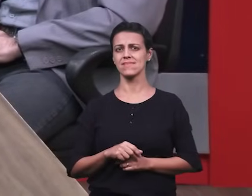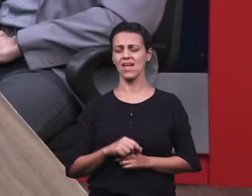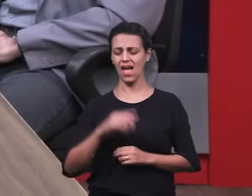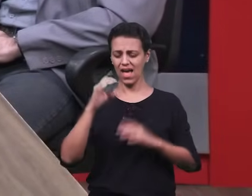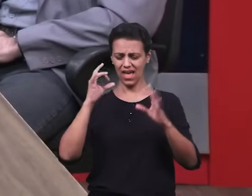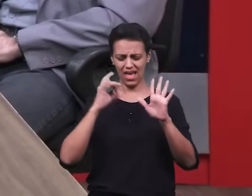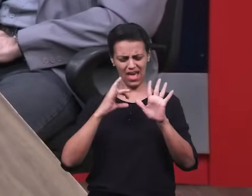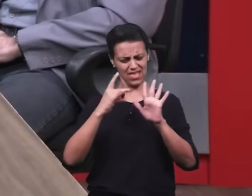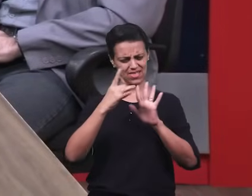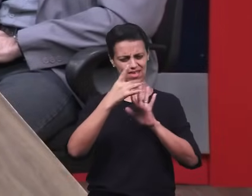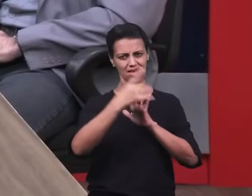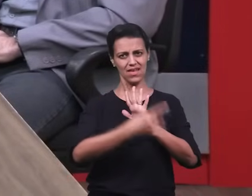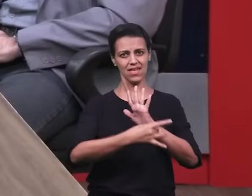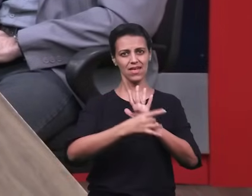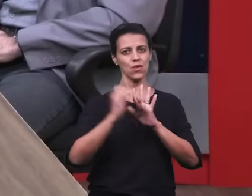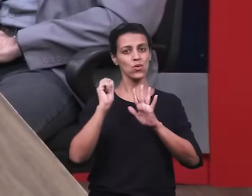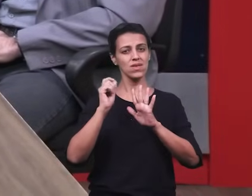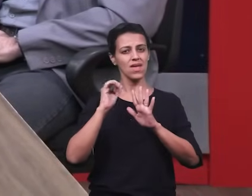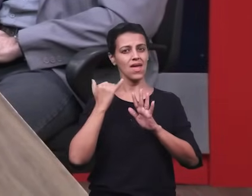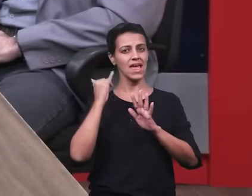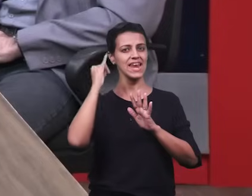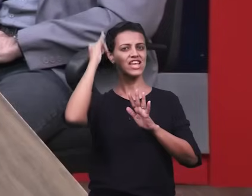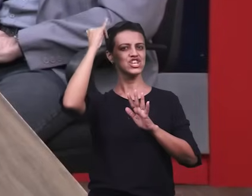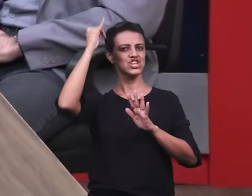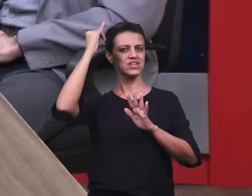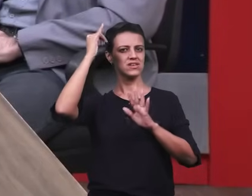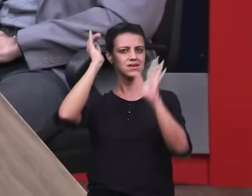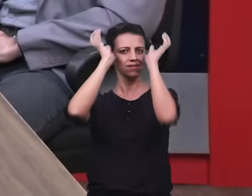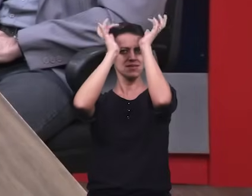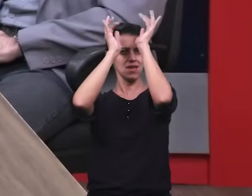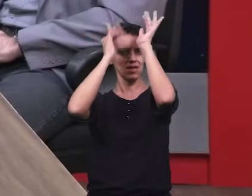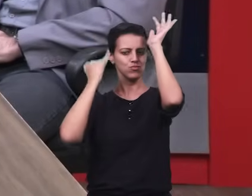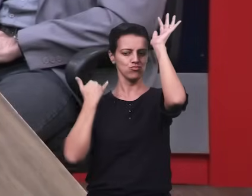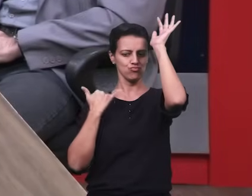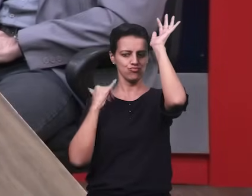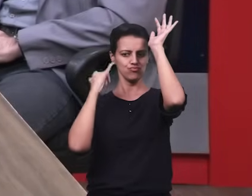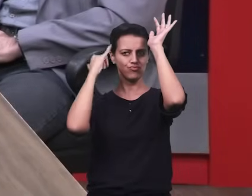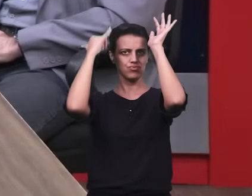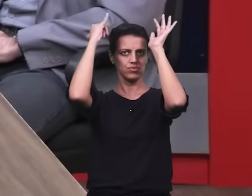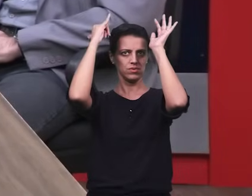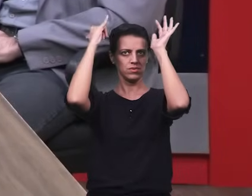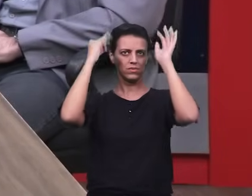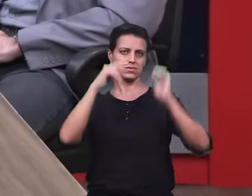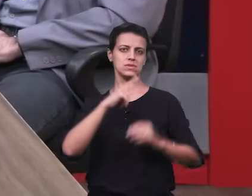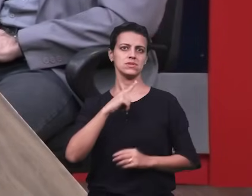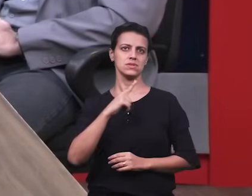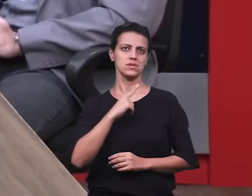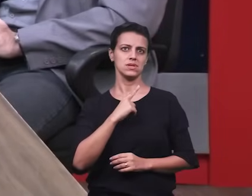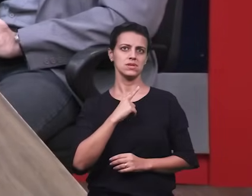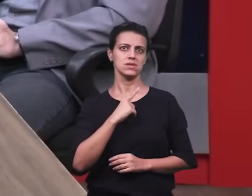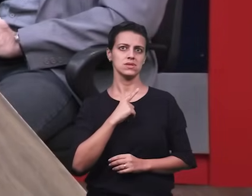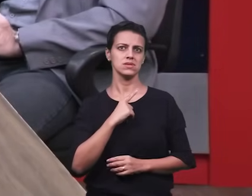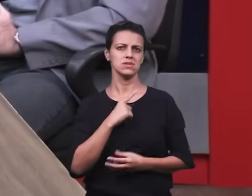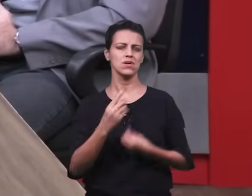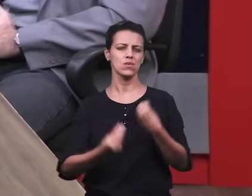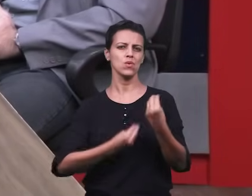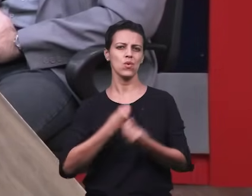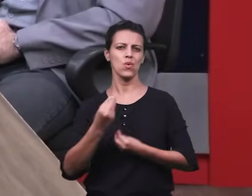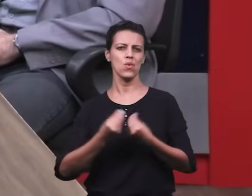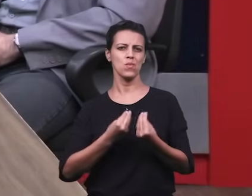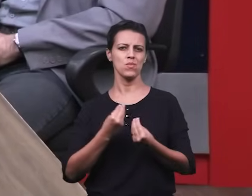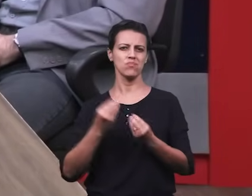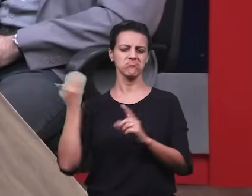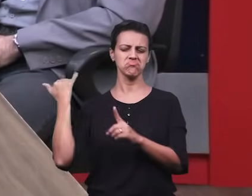vão transmitir energia para o cérebro. Então aí nós vemos uma ação do que é profético, a